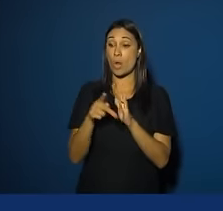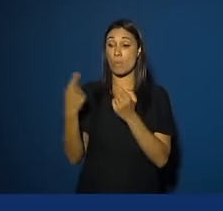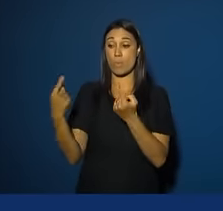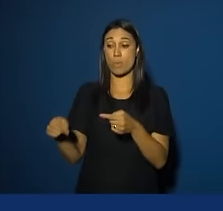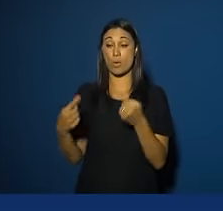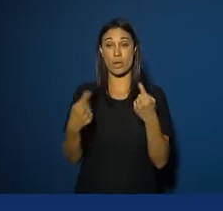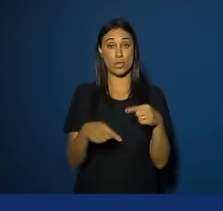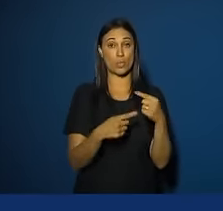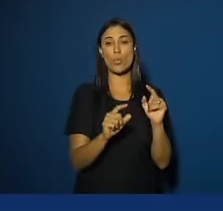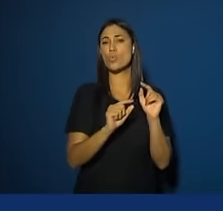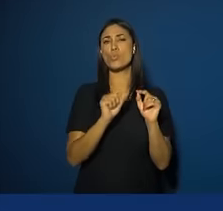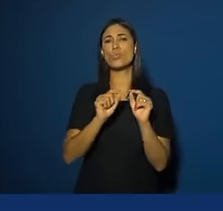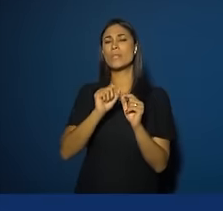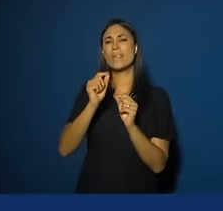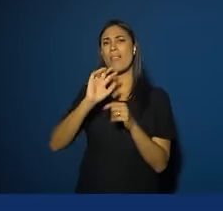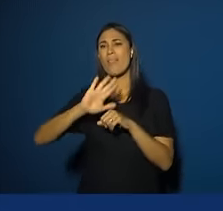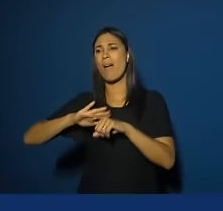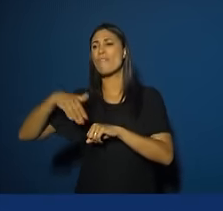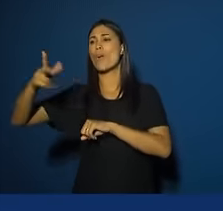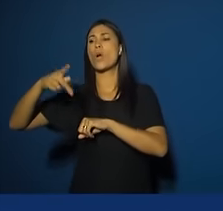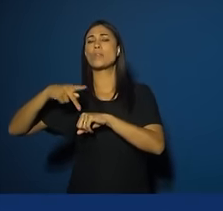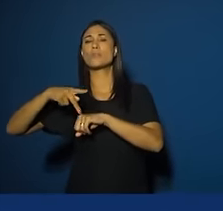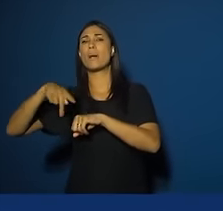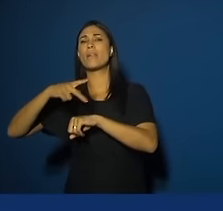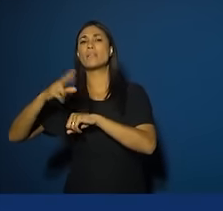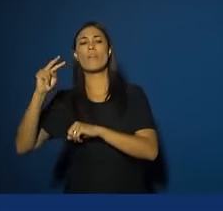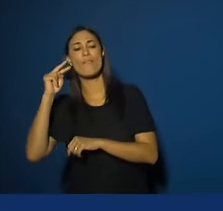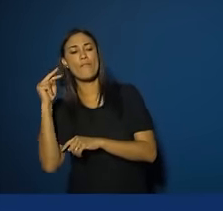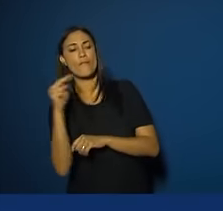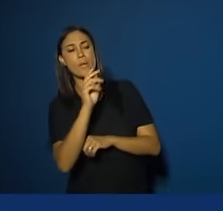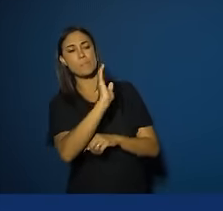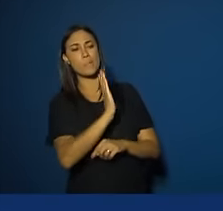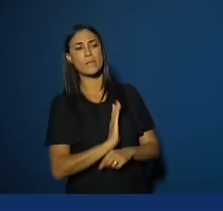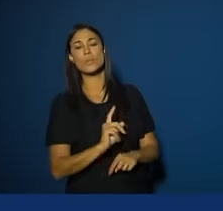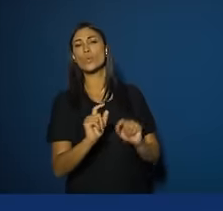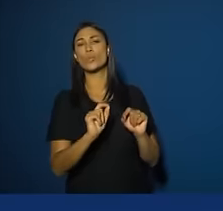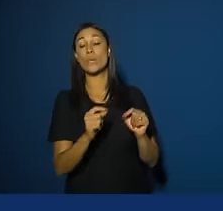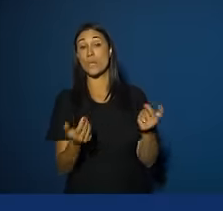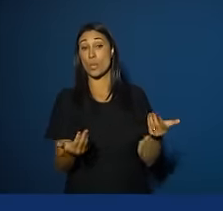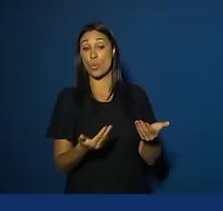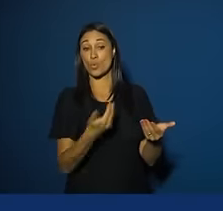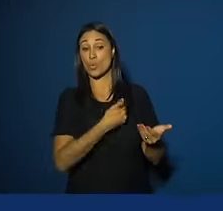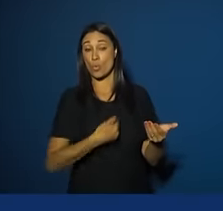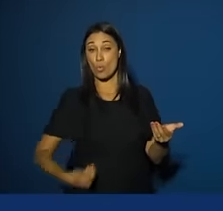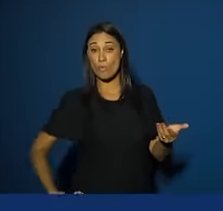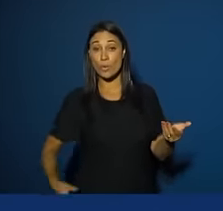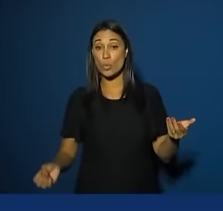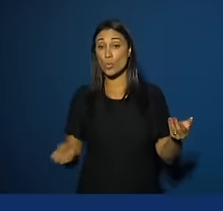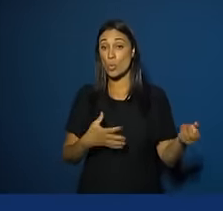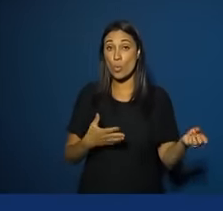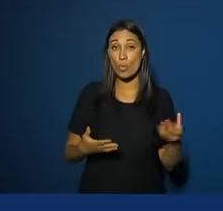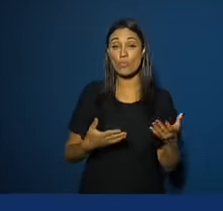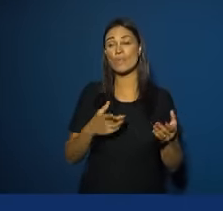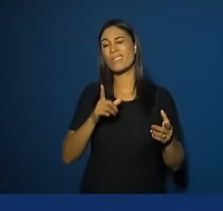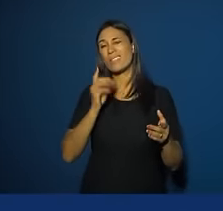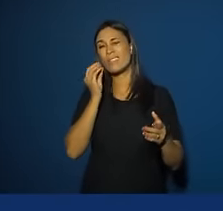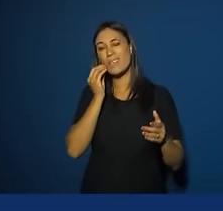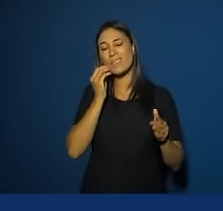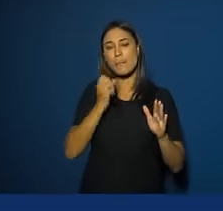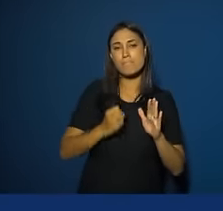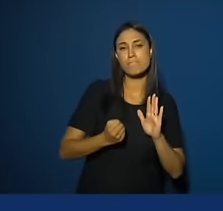a gente projeta lá fora quando Além disso o atual governo tenta mexer no Marco do saneamento